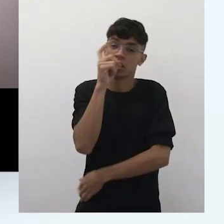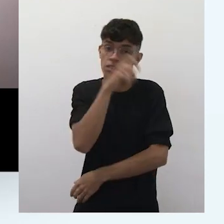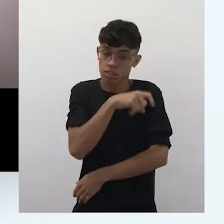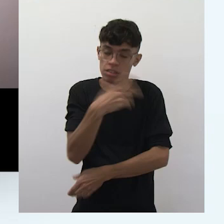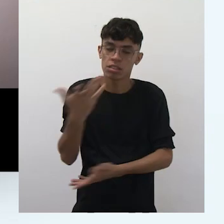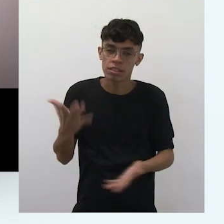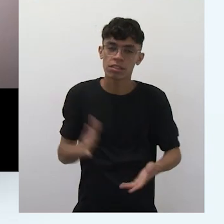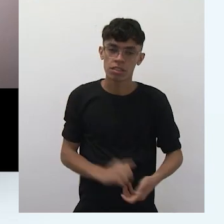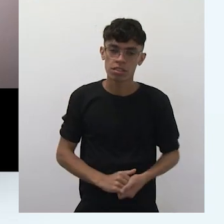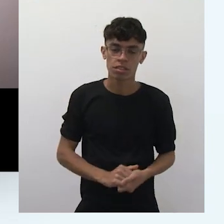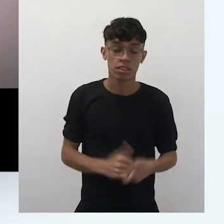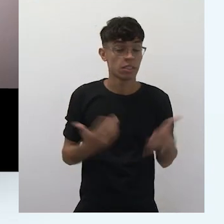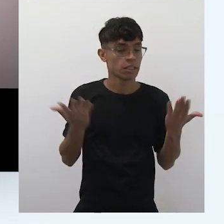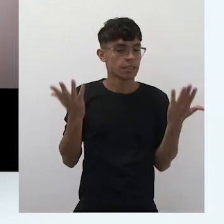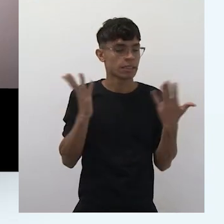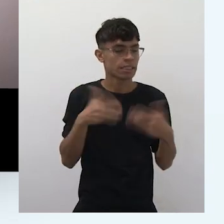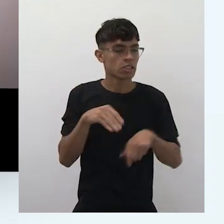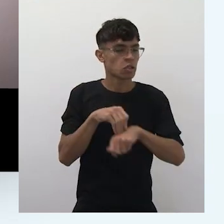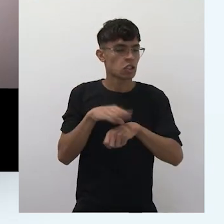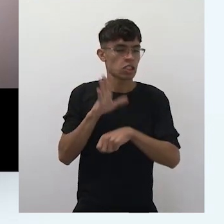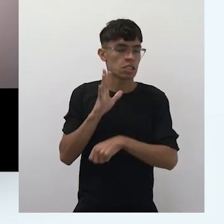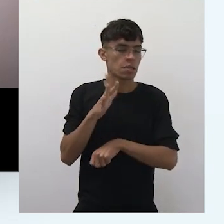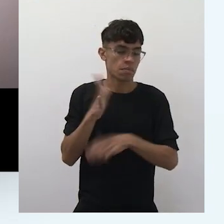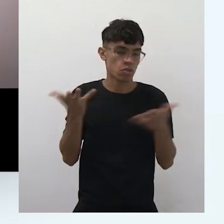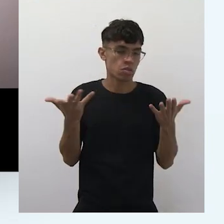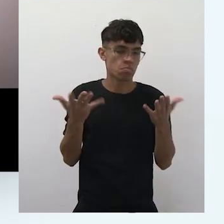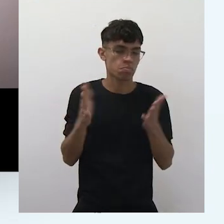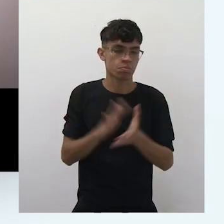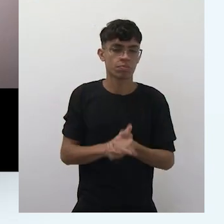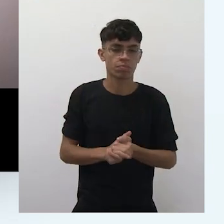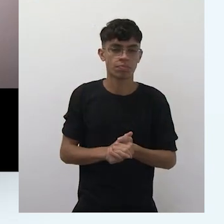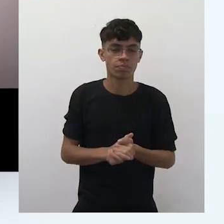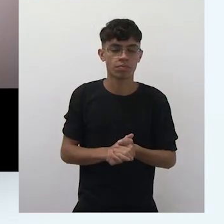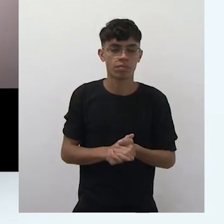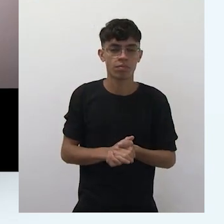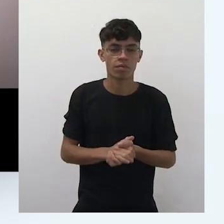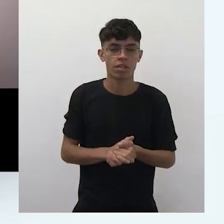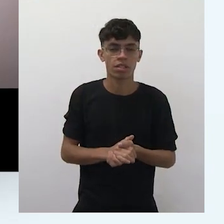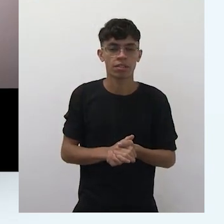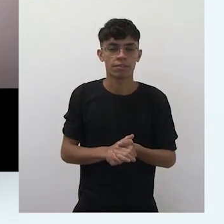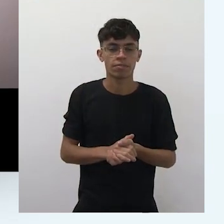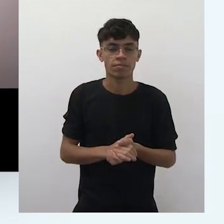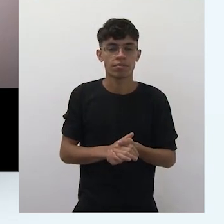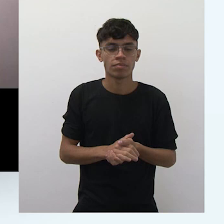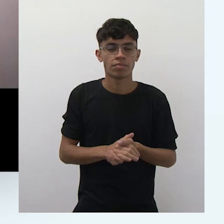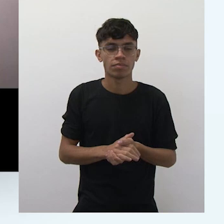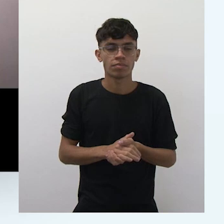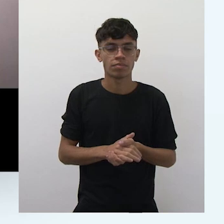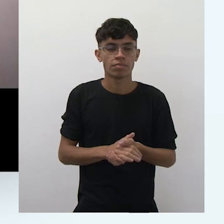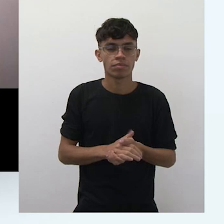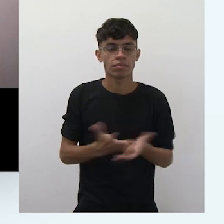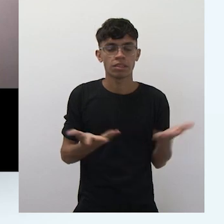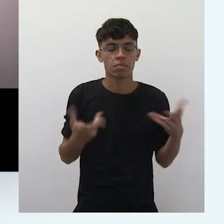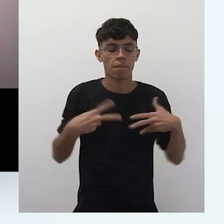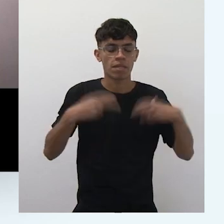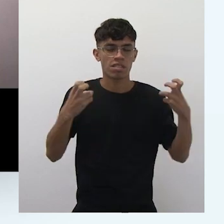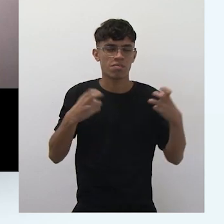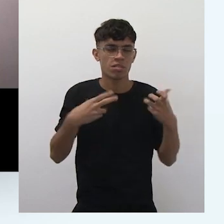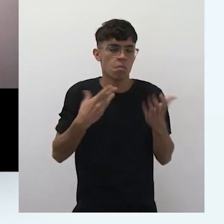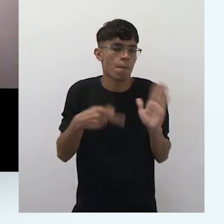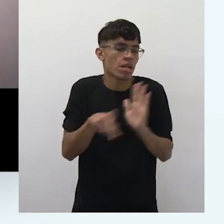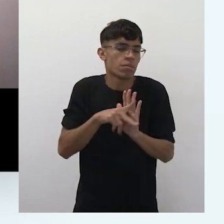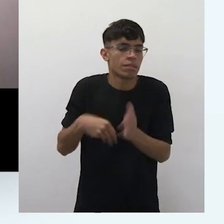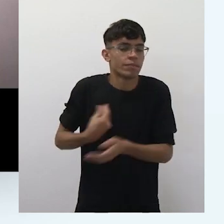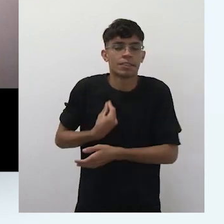Bom, como eu já sugeri, um caminho possível é problematizar a própria realidade, né?